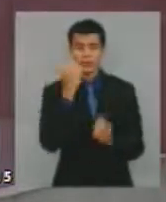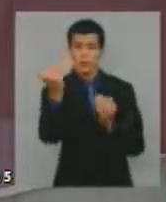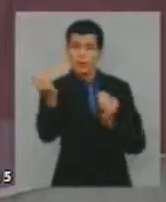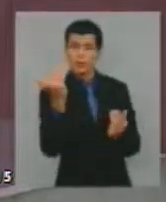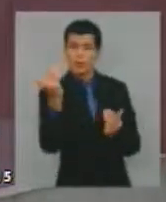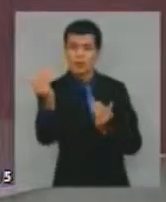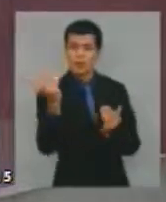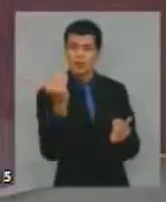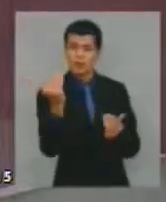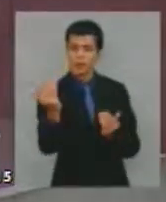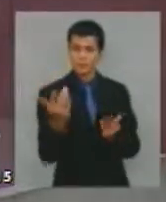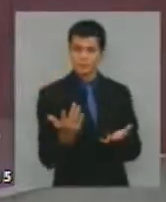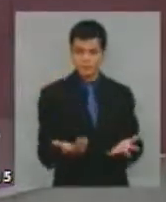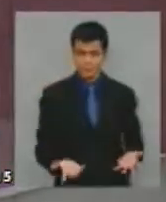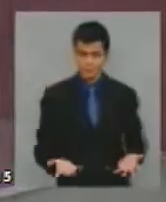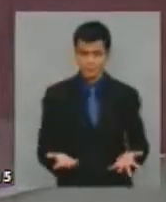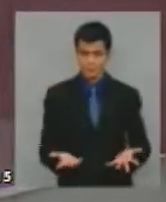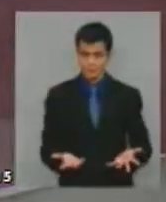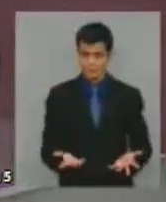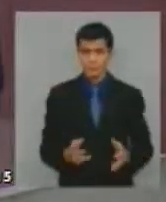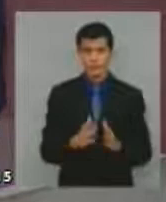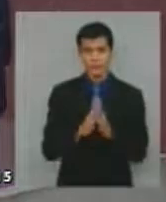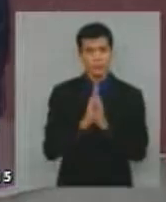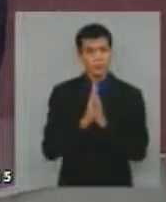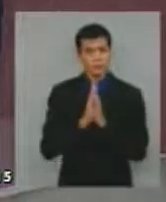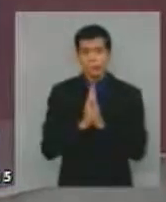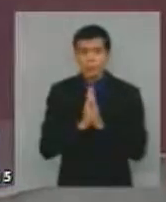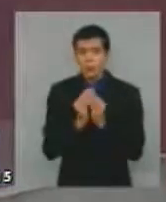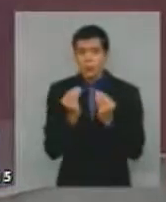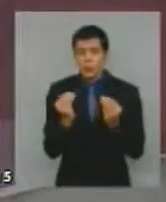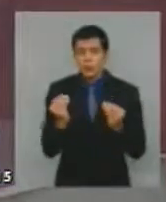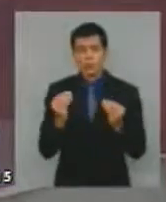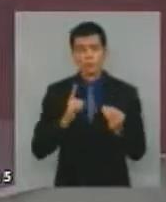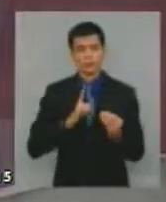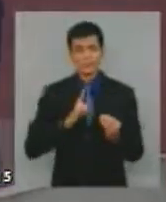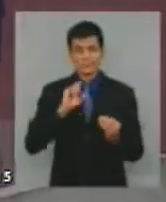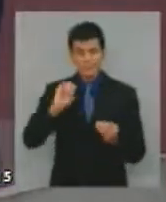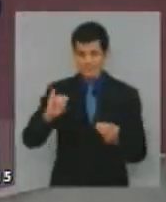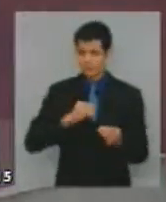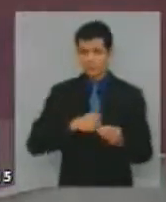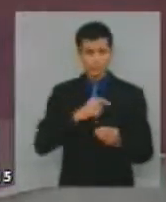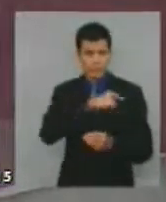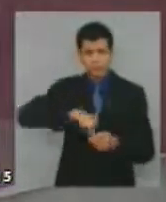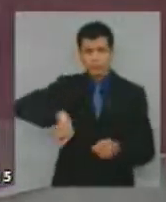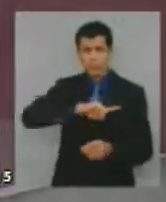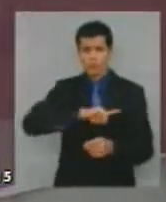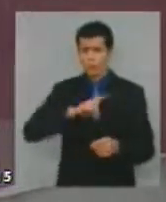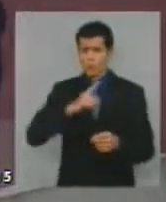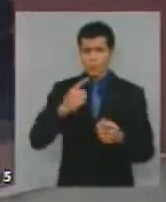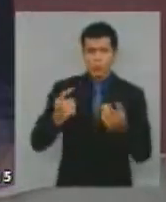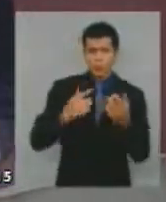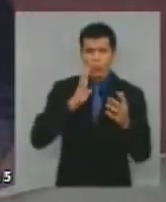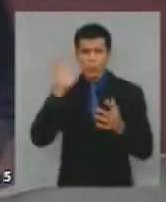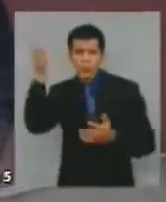urgentes não forem adotadas, até 2018, ou seja, os próximos 3 anos,